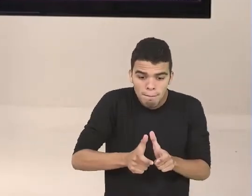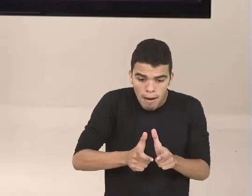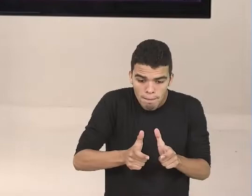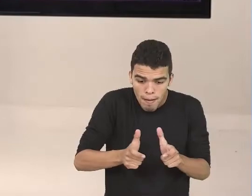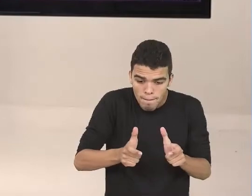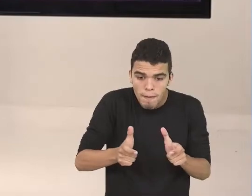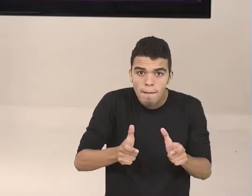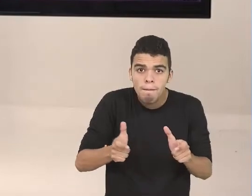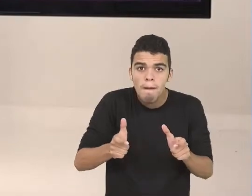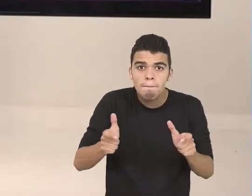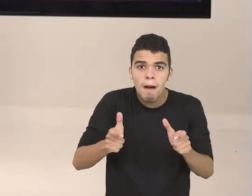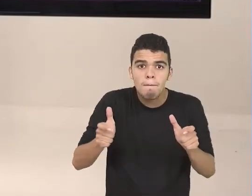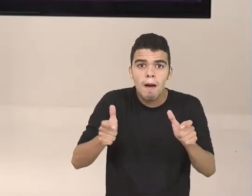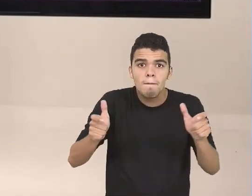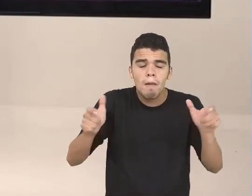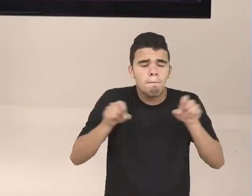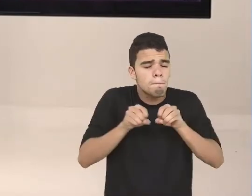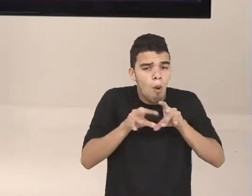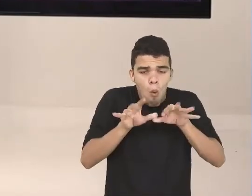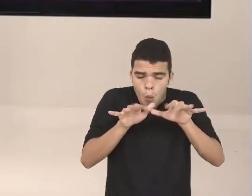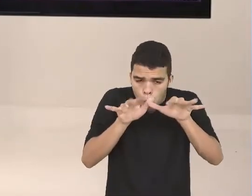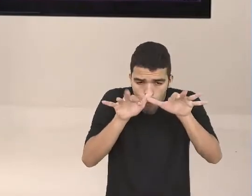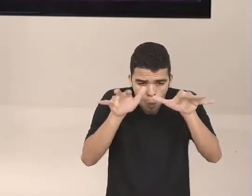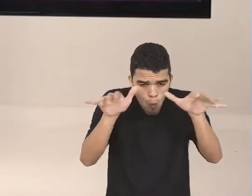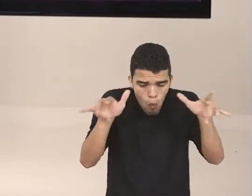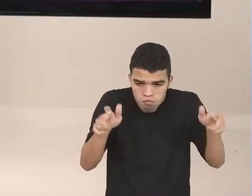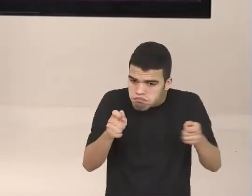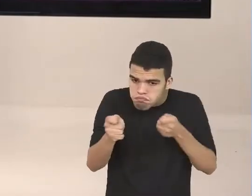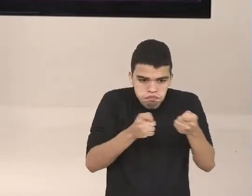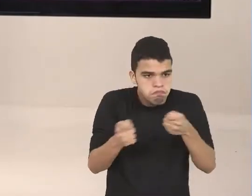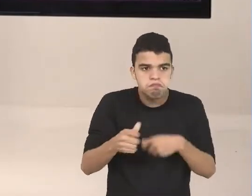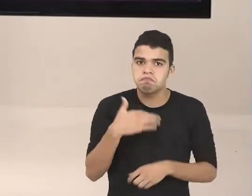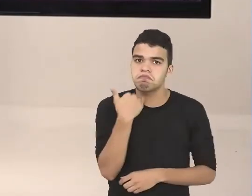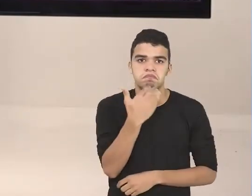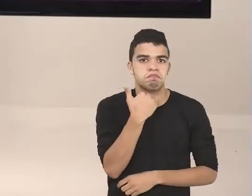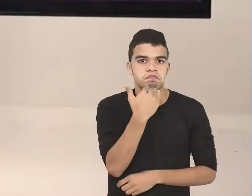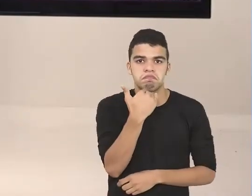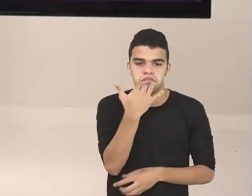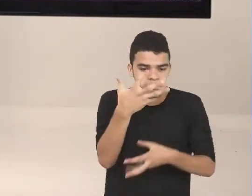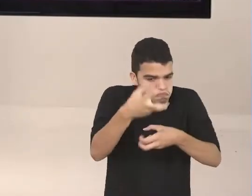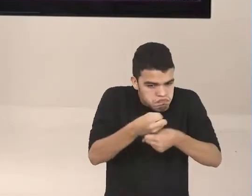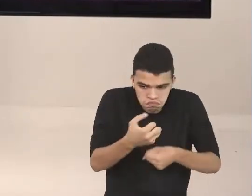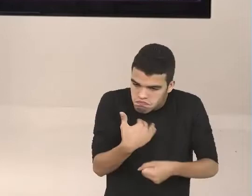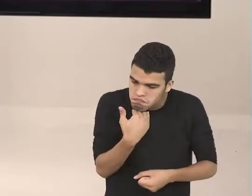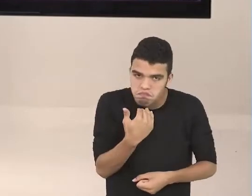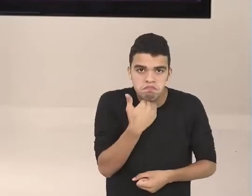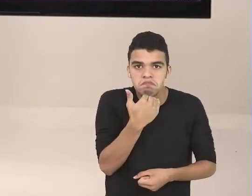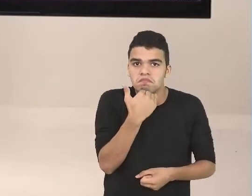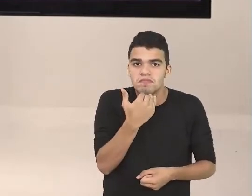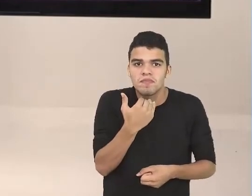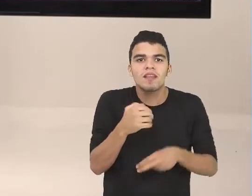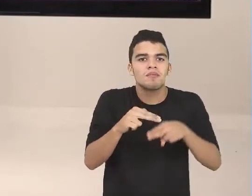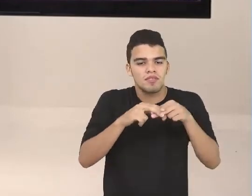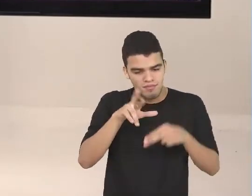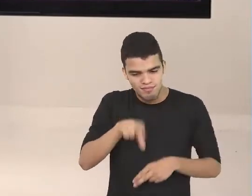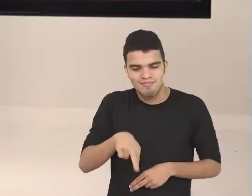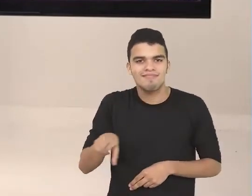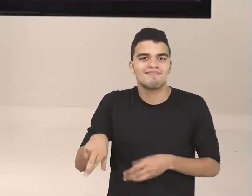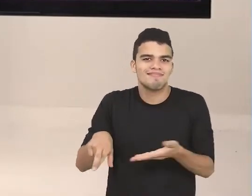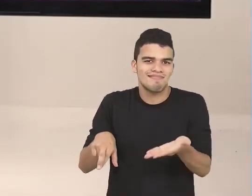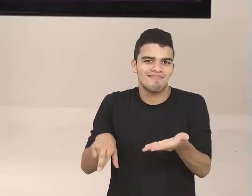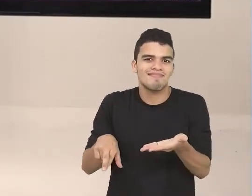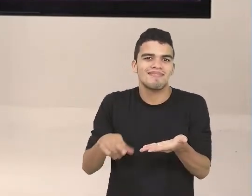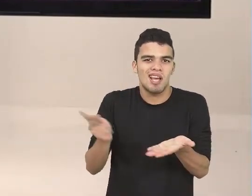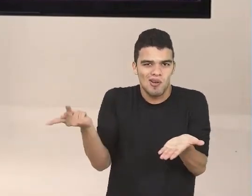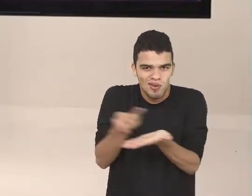propagar de uma forma bem descontrolada. Depois que isso acontece, você não tem o controle. Justamente por esse motivo aqui, é que a gente tem